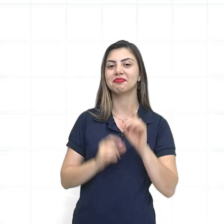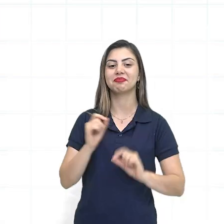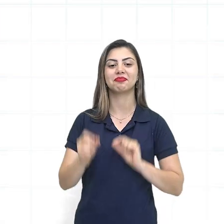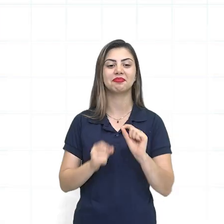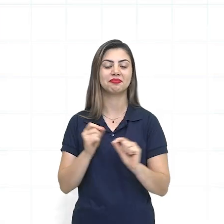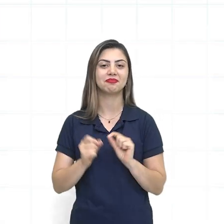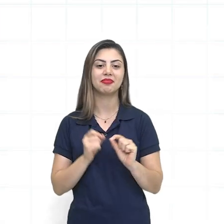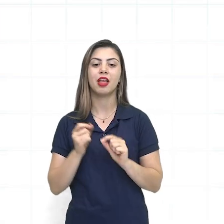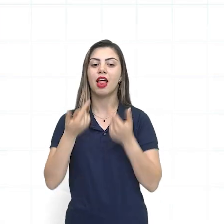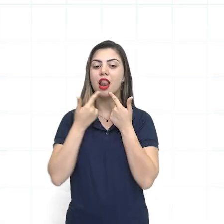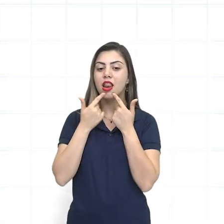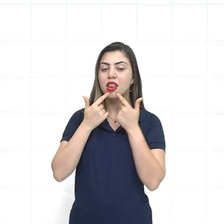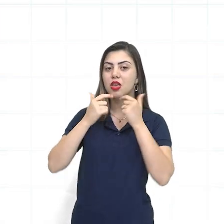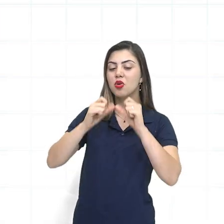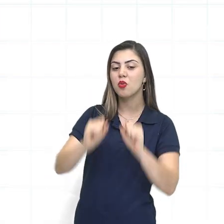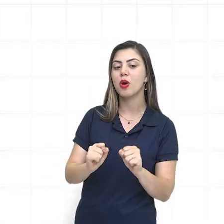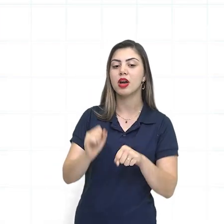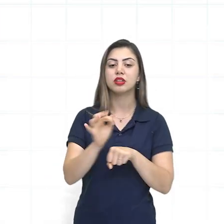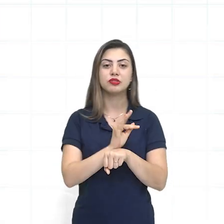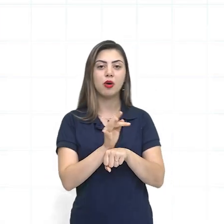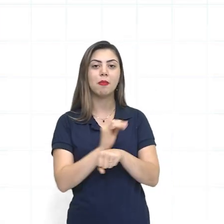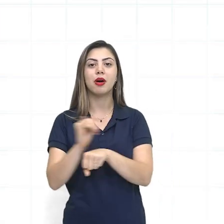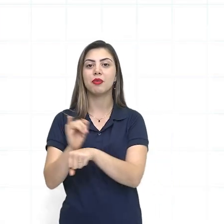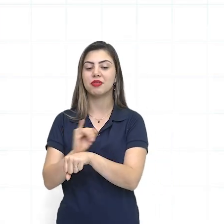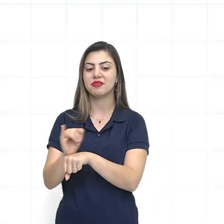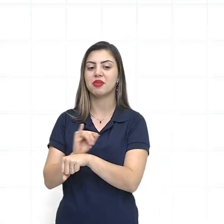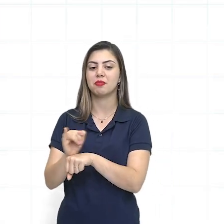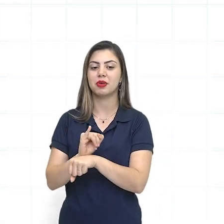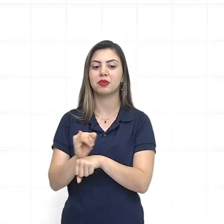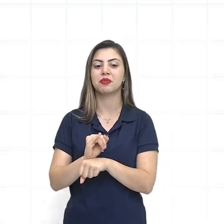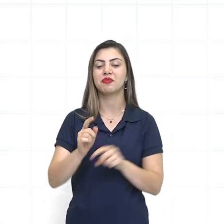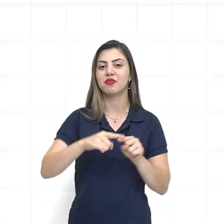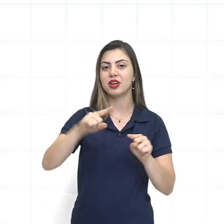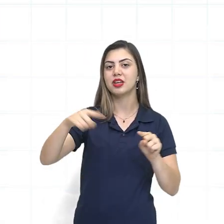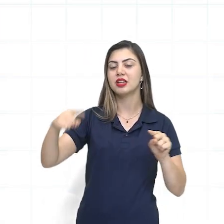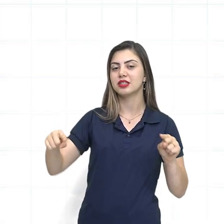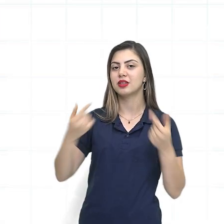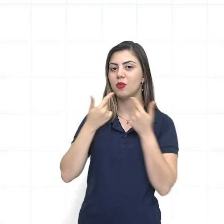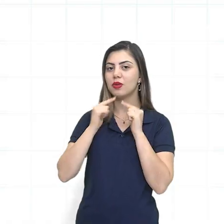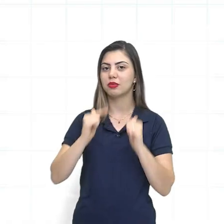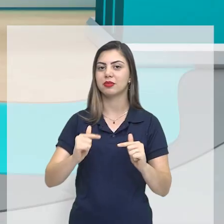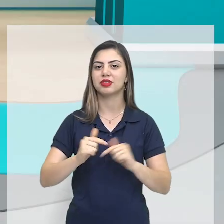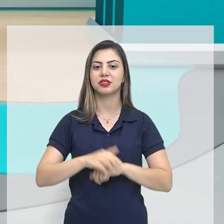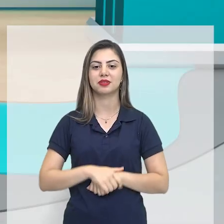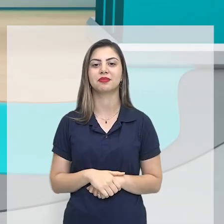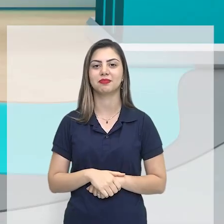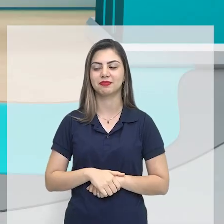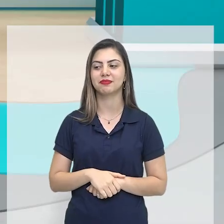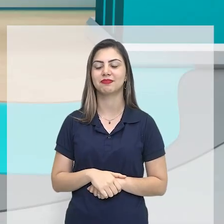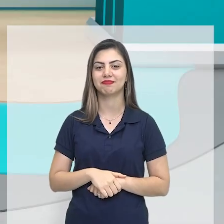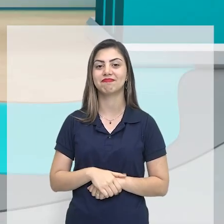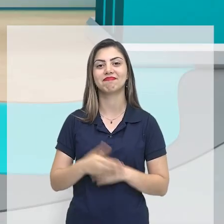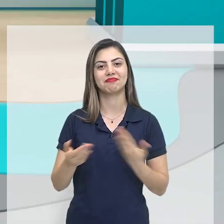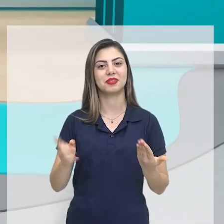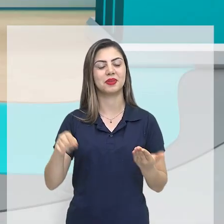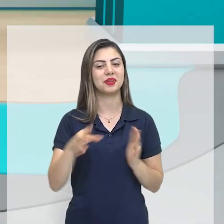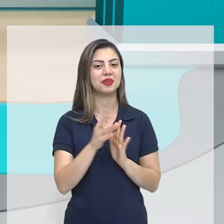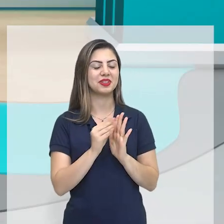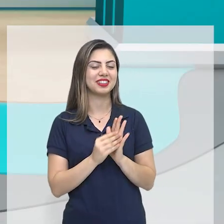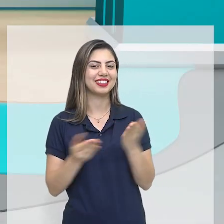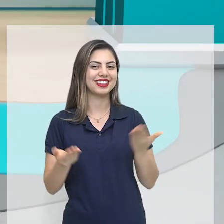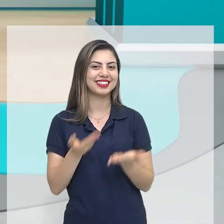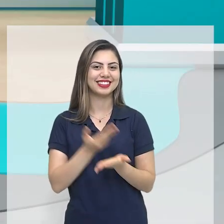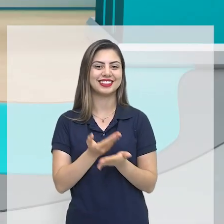E o detalhamento é linguagem formal e informal, variação linguística. Esse é o assunto que nós